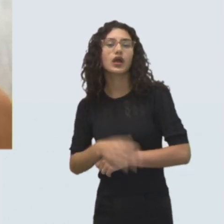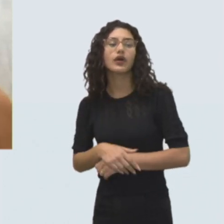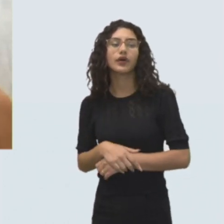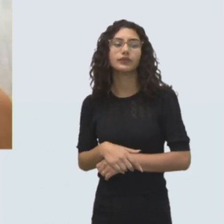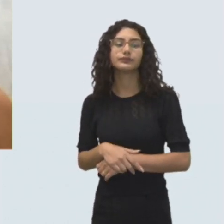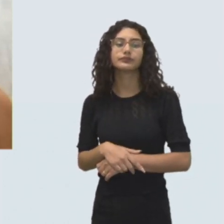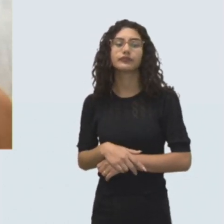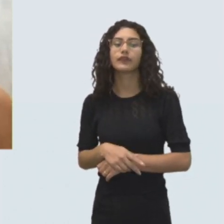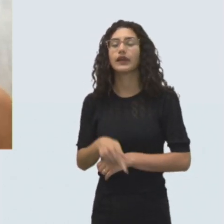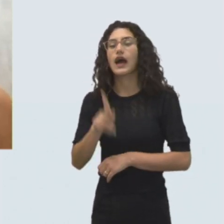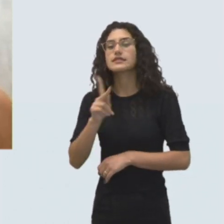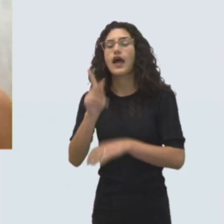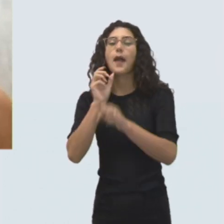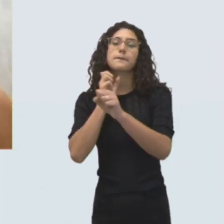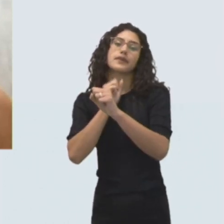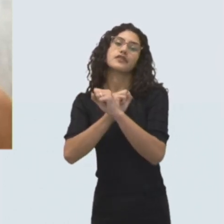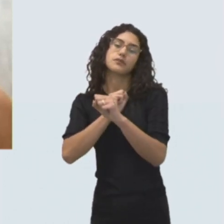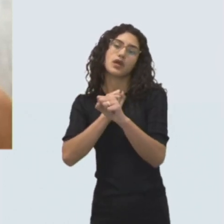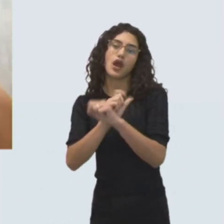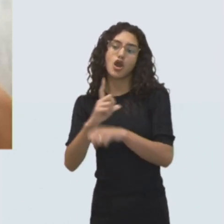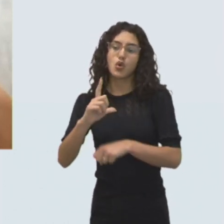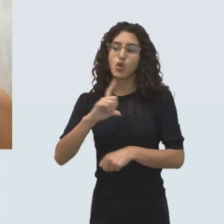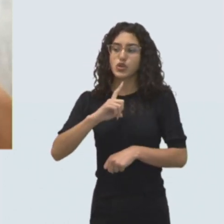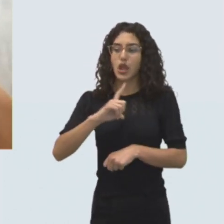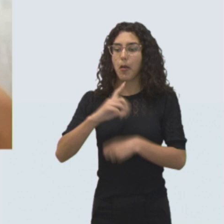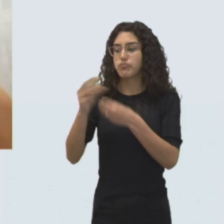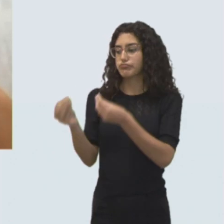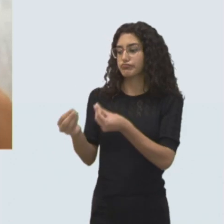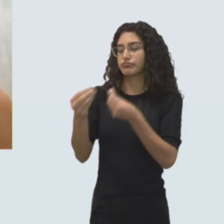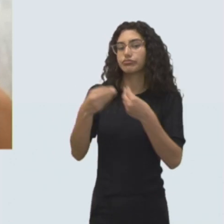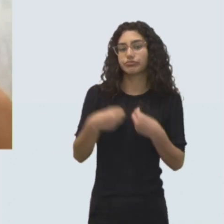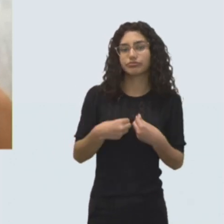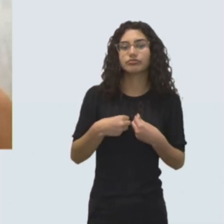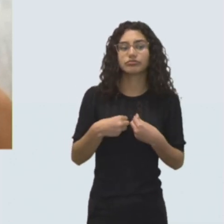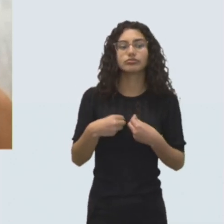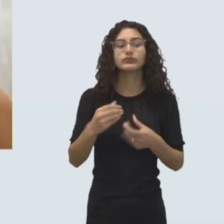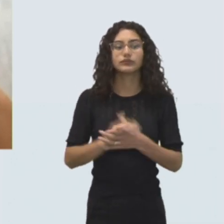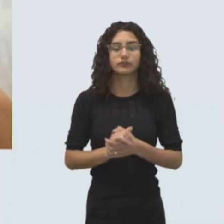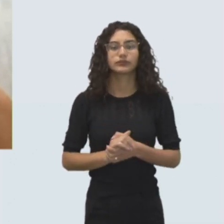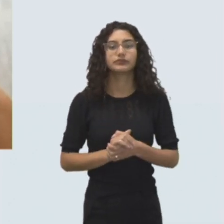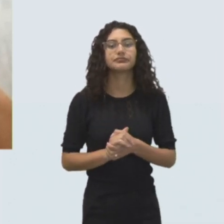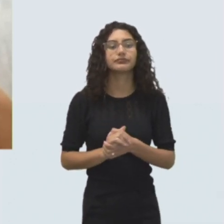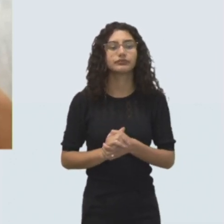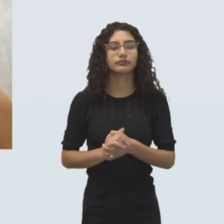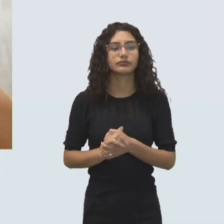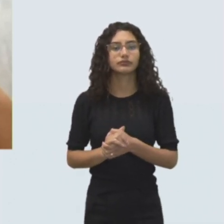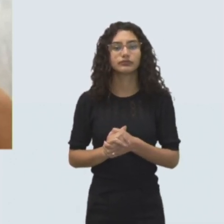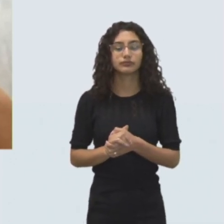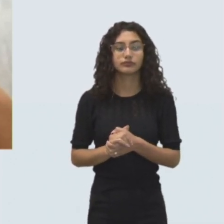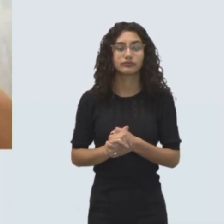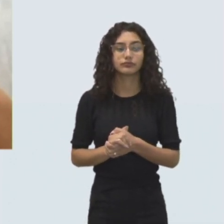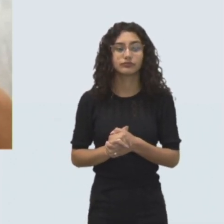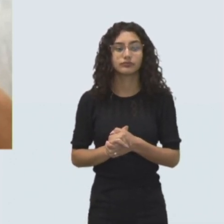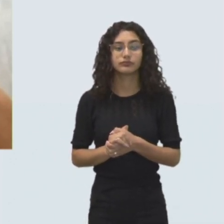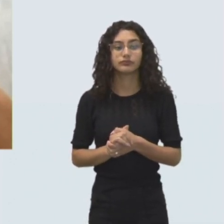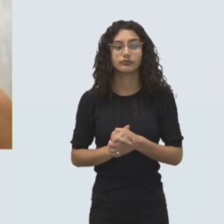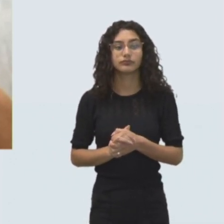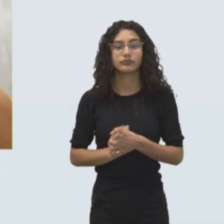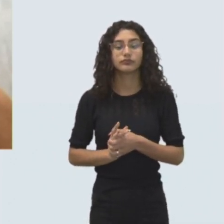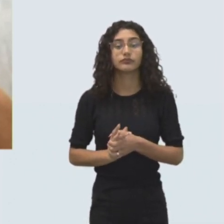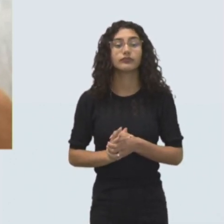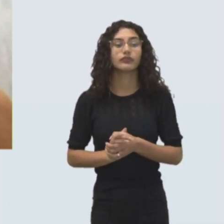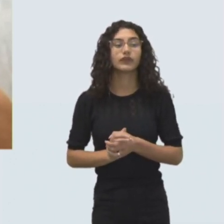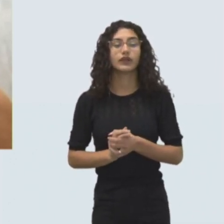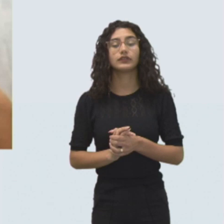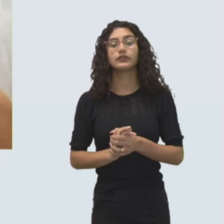tá sempre esperando receber alguma coisa. É aquele que te vê... Hã? São os caras que chegam cortando